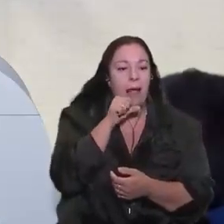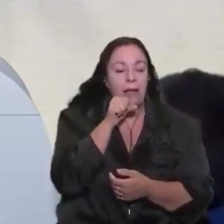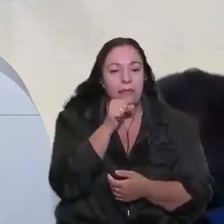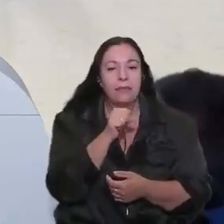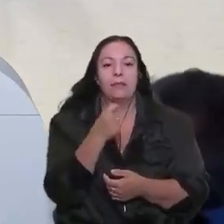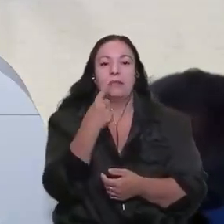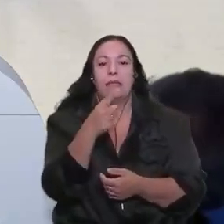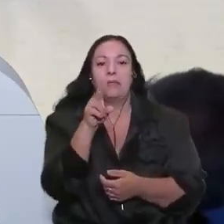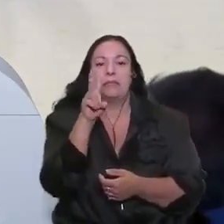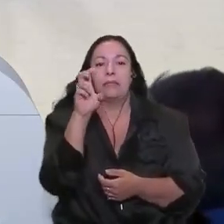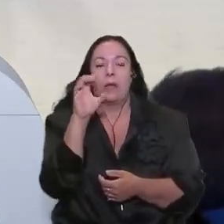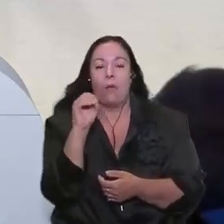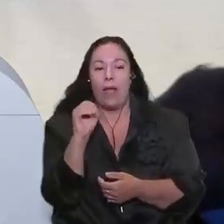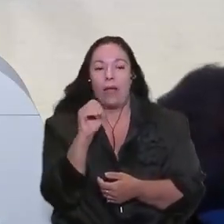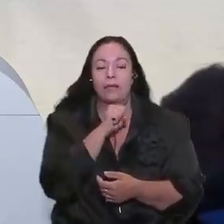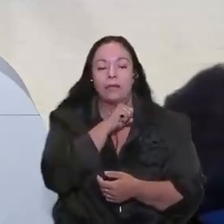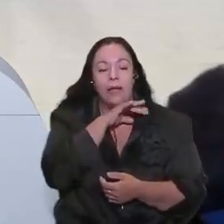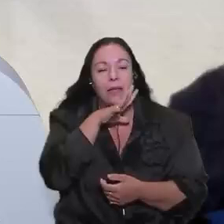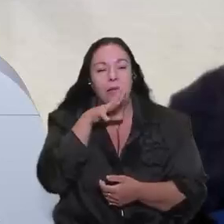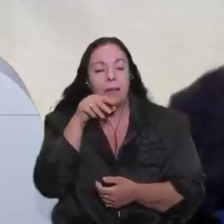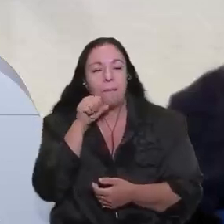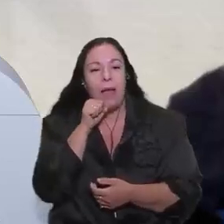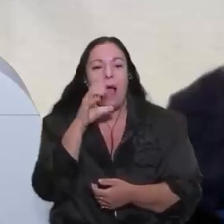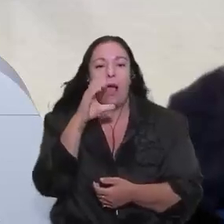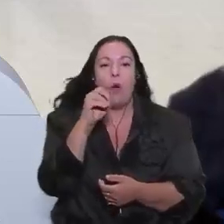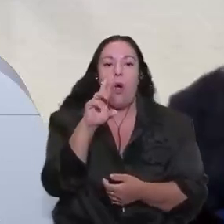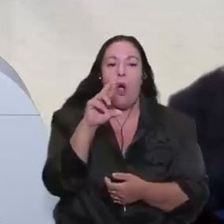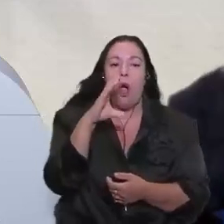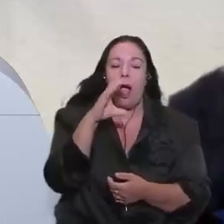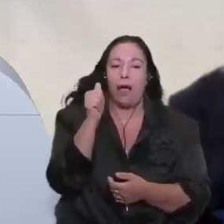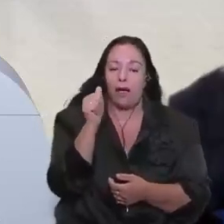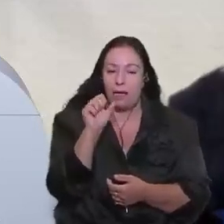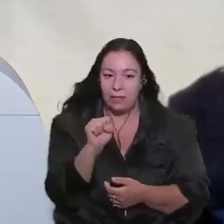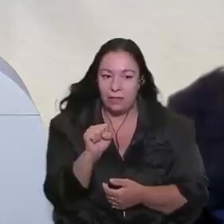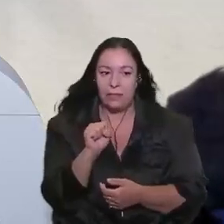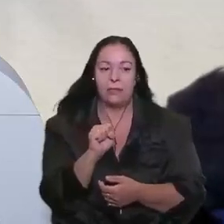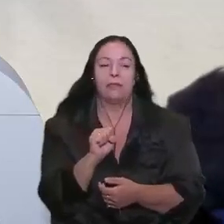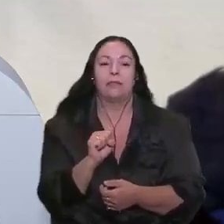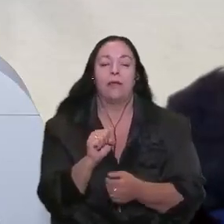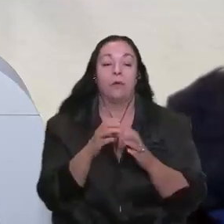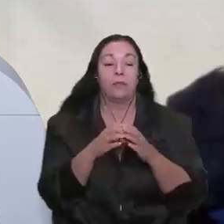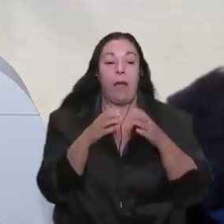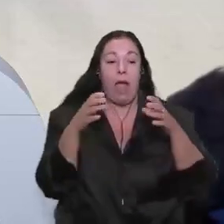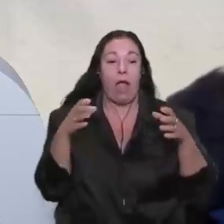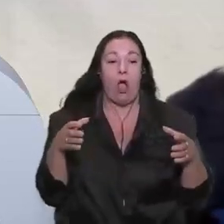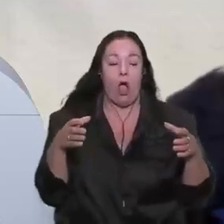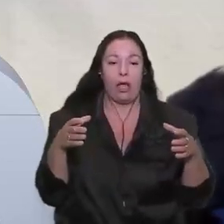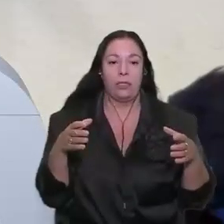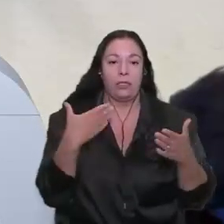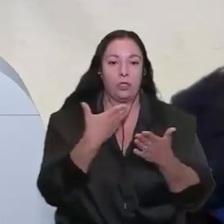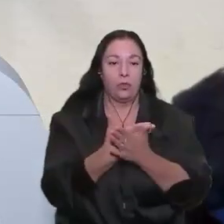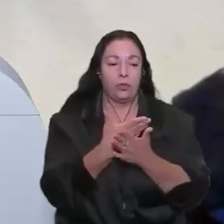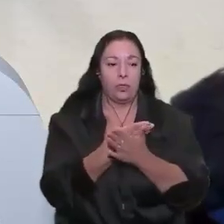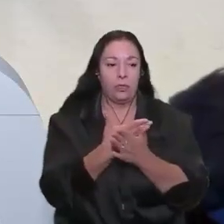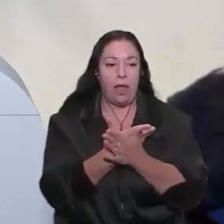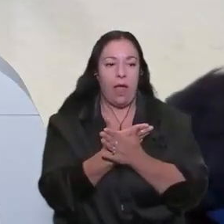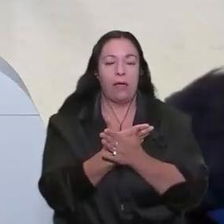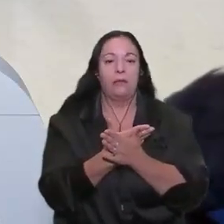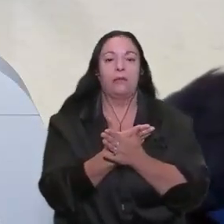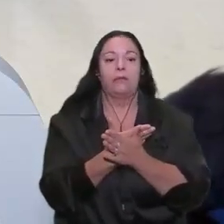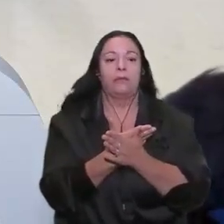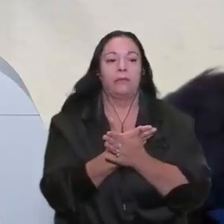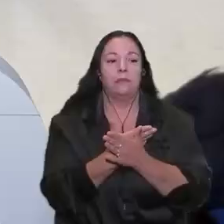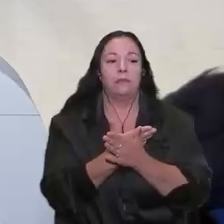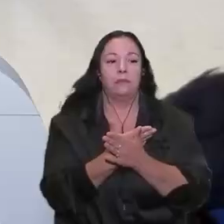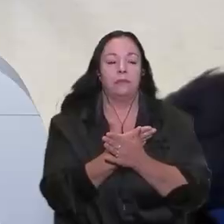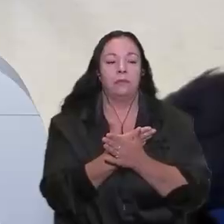150, 200 orcas. E aí começaram a estudar esses clãs, os maiores clãs, e descobriram que ali são os